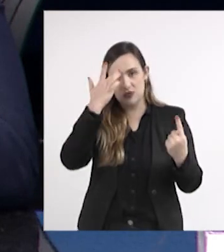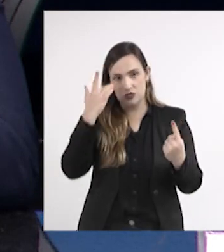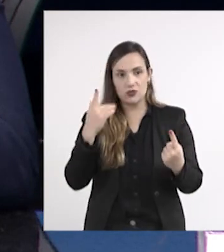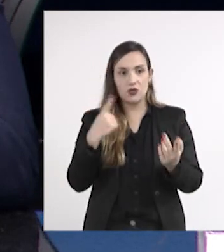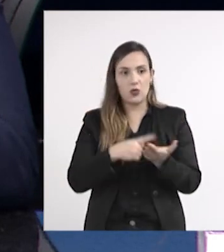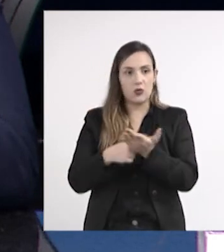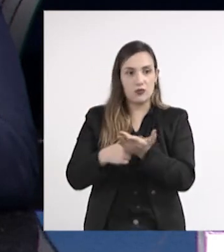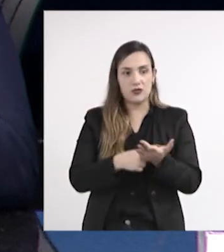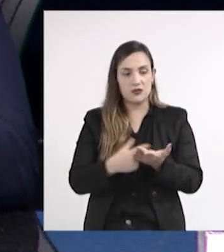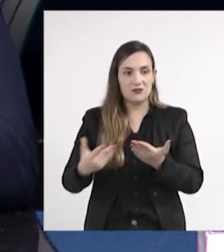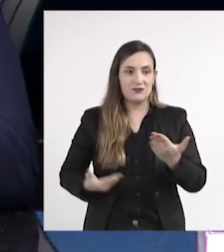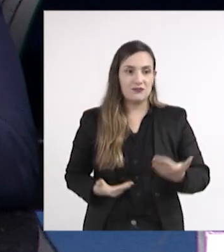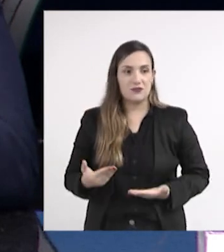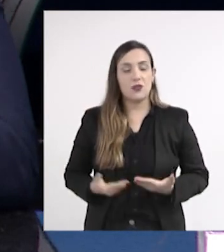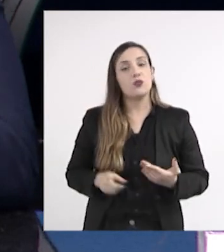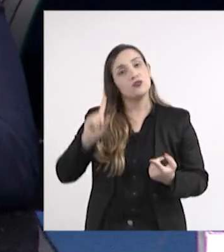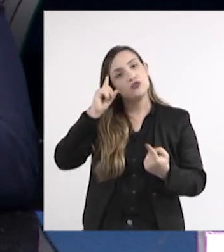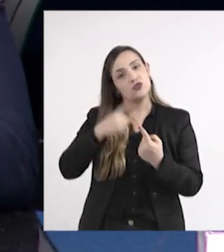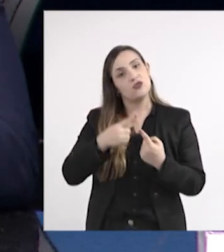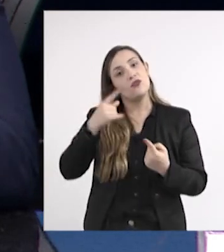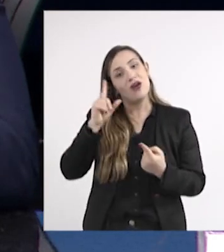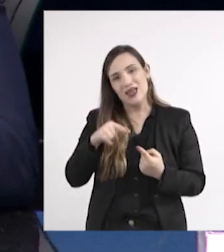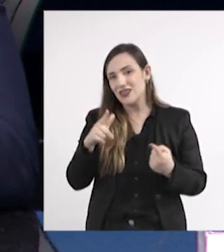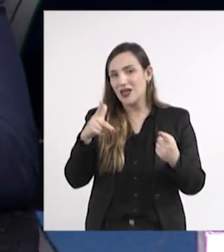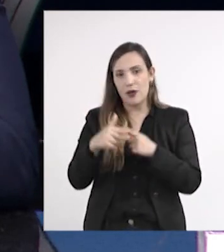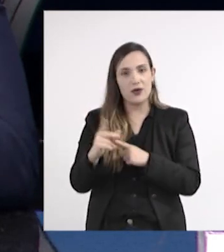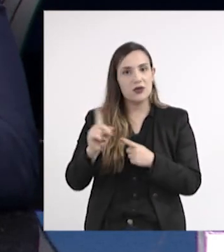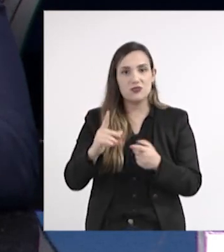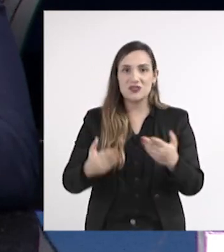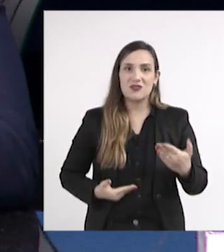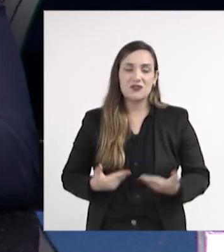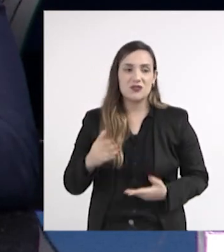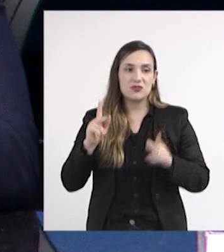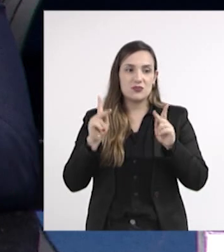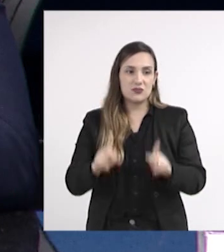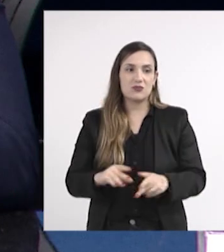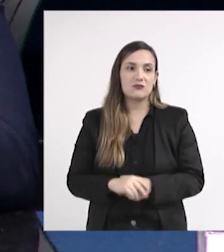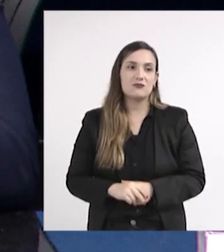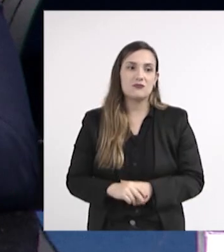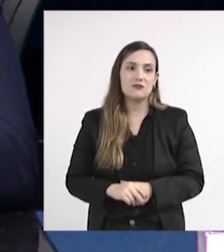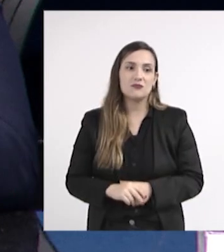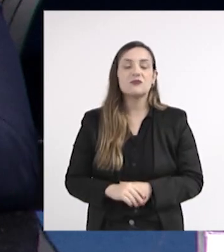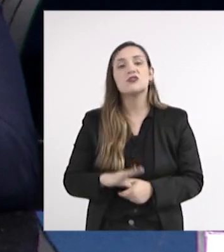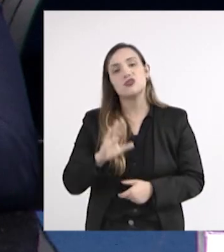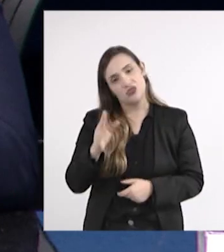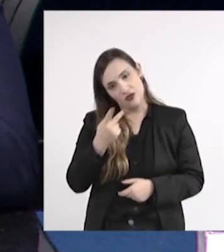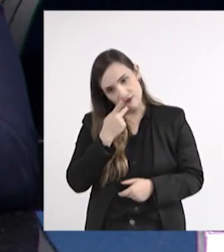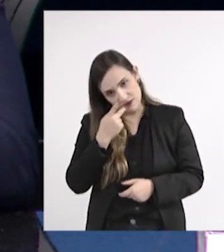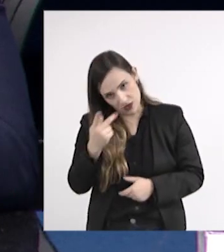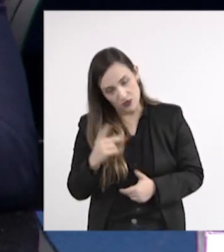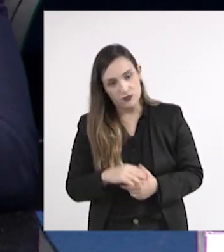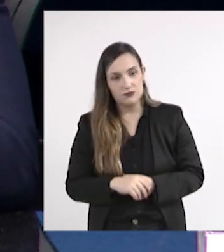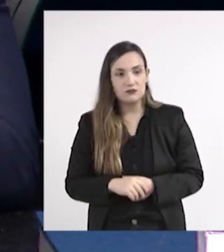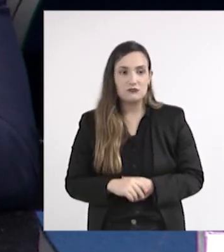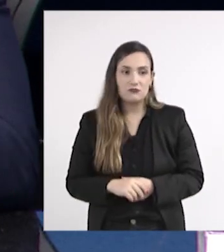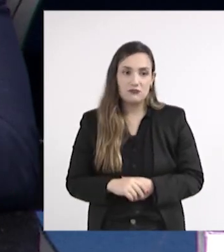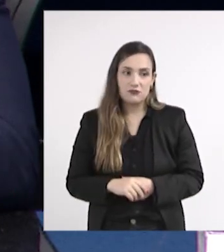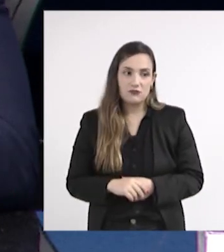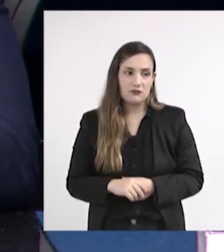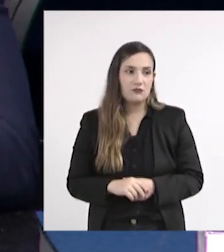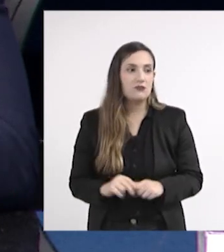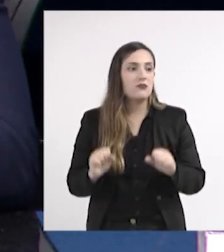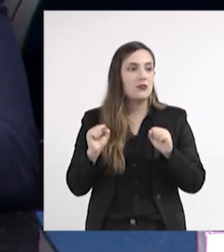infraestrutura, evitando-se a descontinuidade do serviço, que, como foi ressaltado aqui, pode resultar